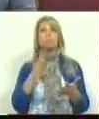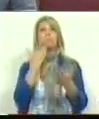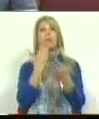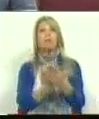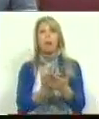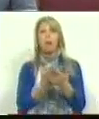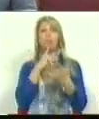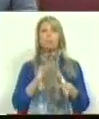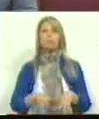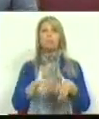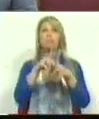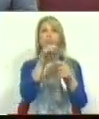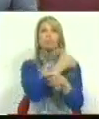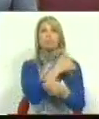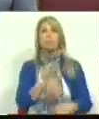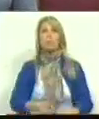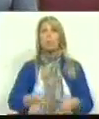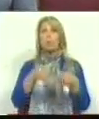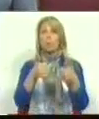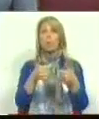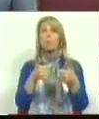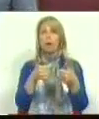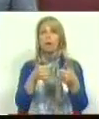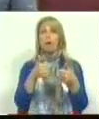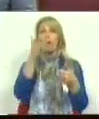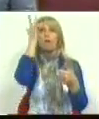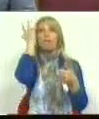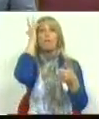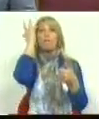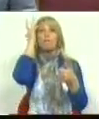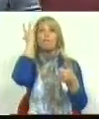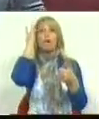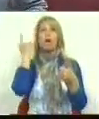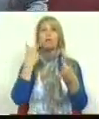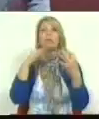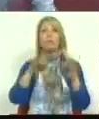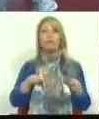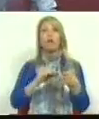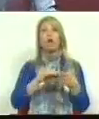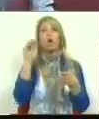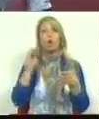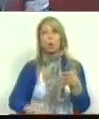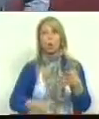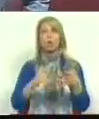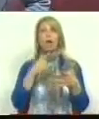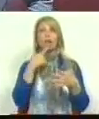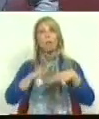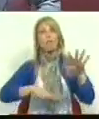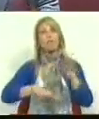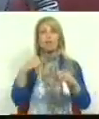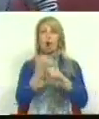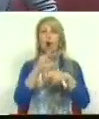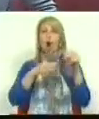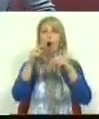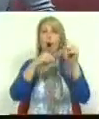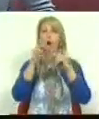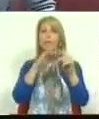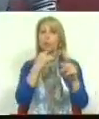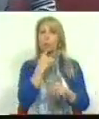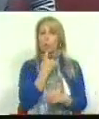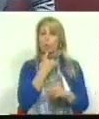urbana, facilitando o processo de denúncia do contrato para obras profundas. E assim a denúncia é feita